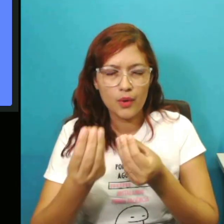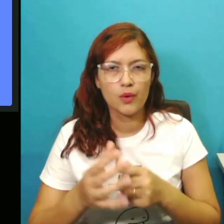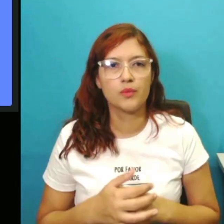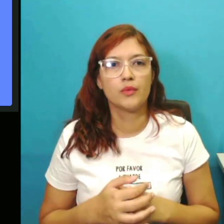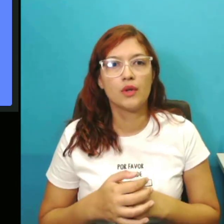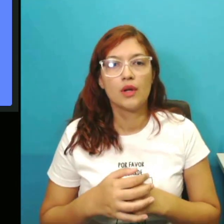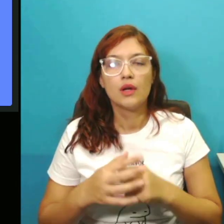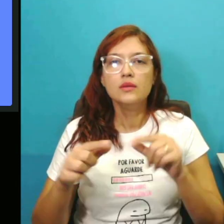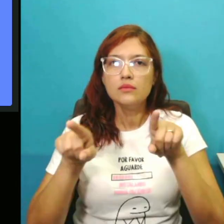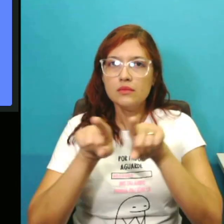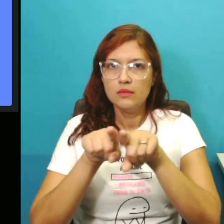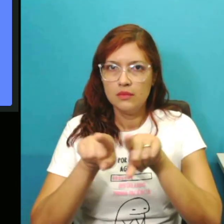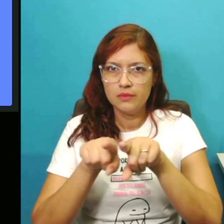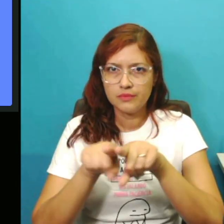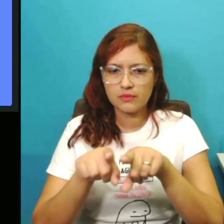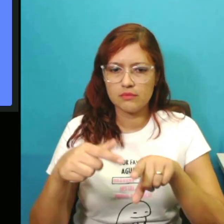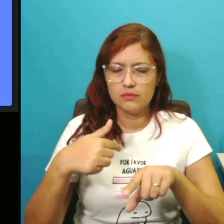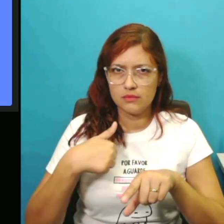aulas.